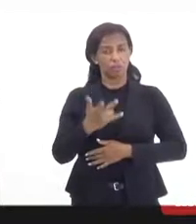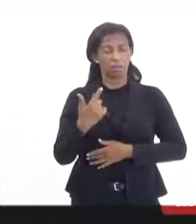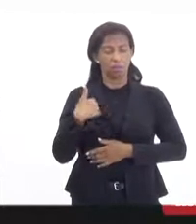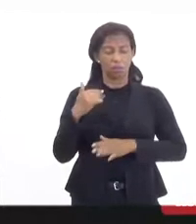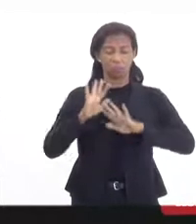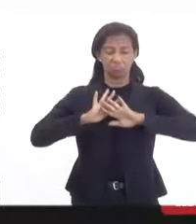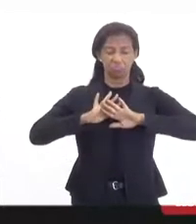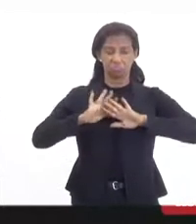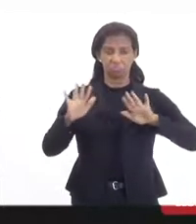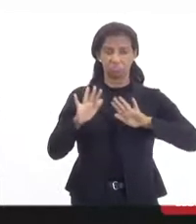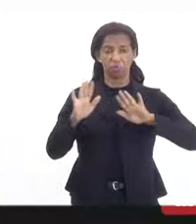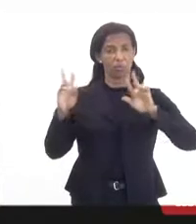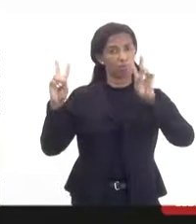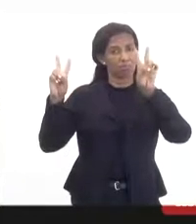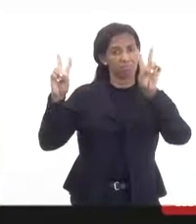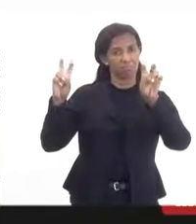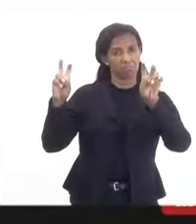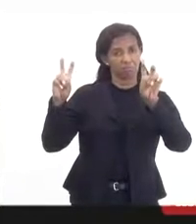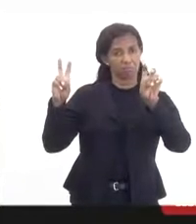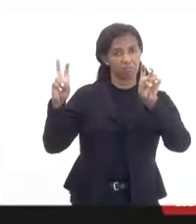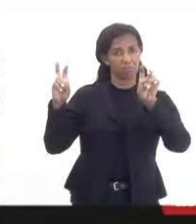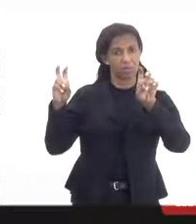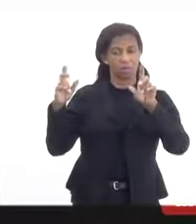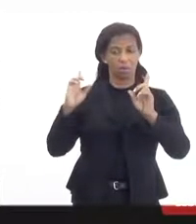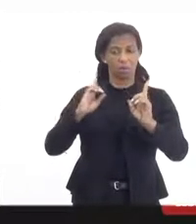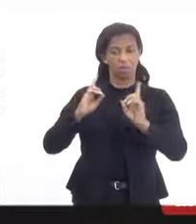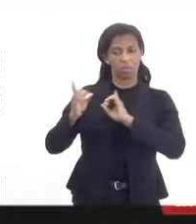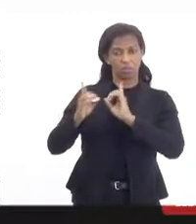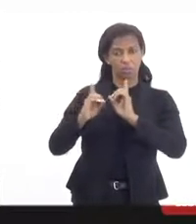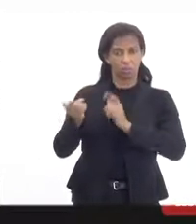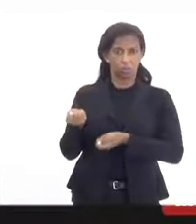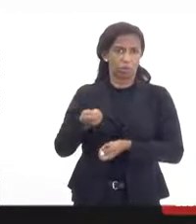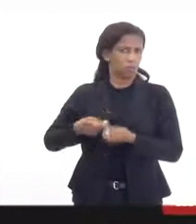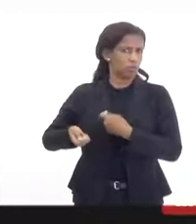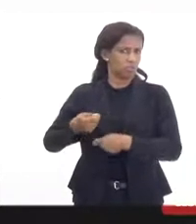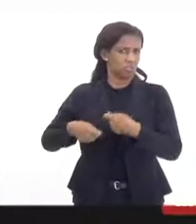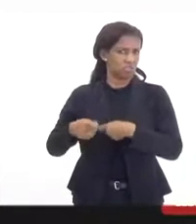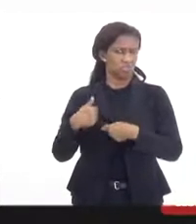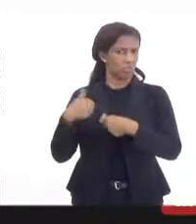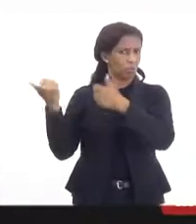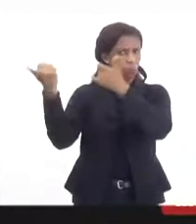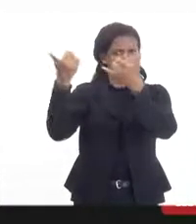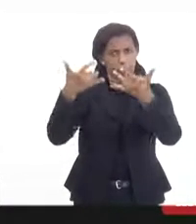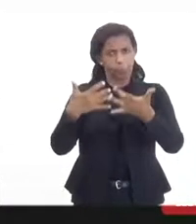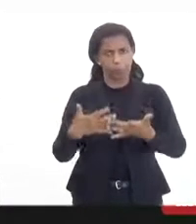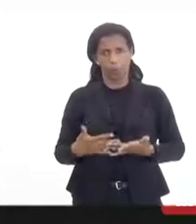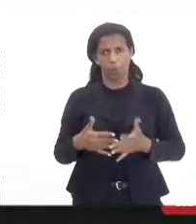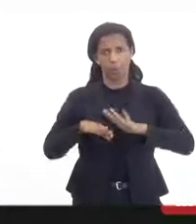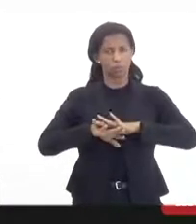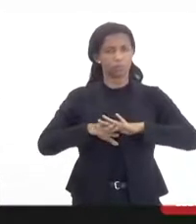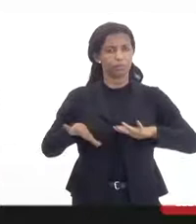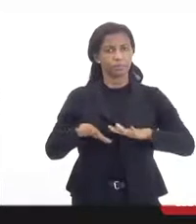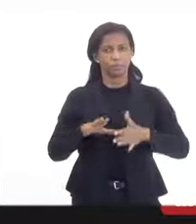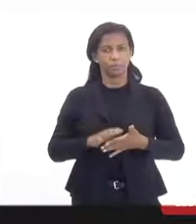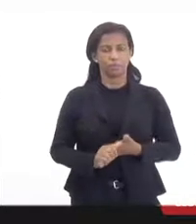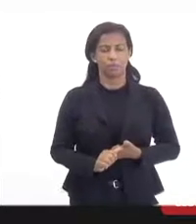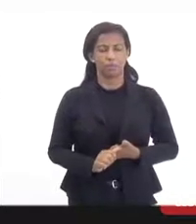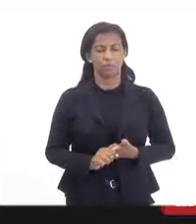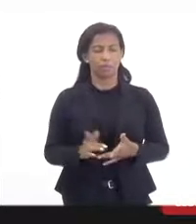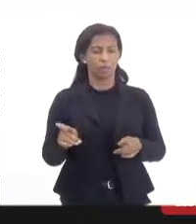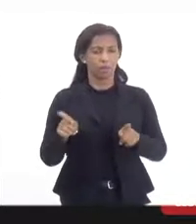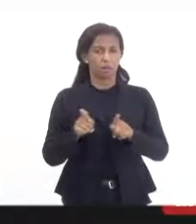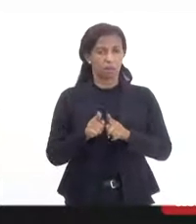vou abordar aqui as discussões administrativas no contencioso administrativo, ainda